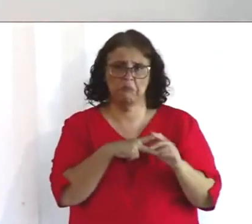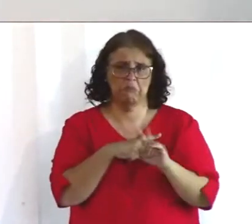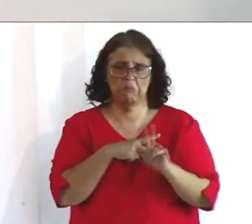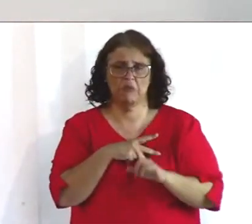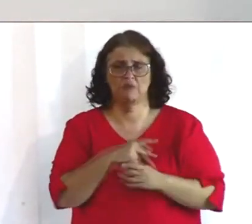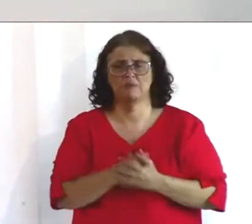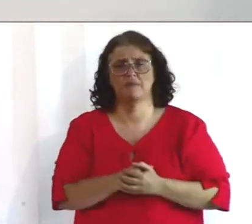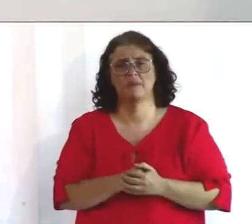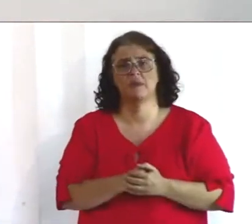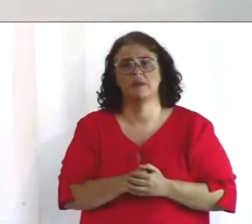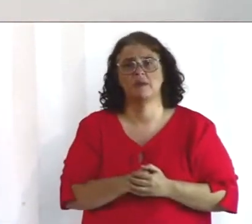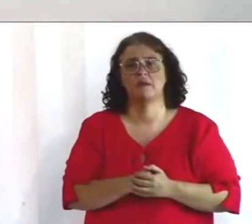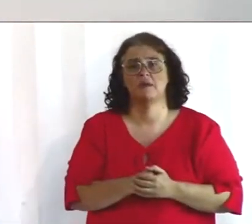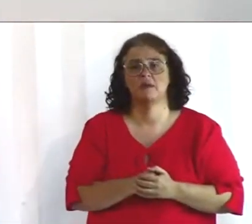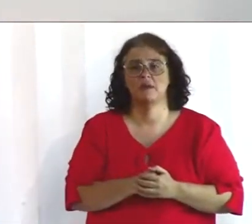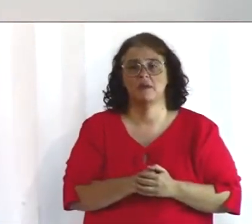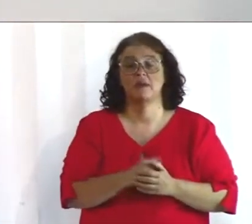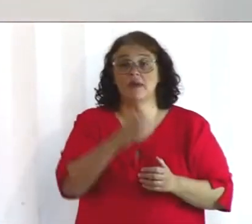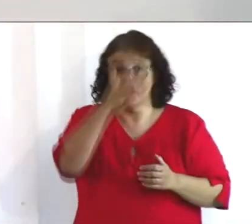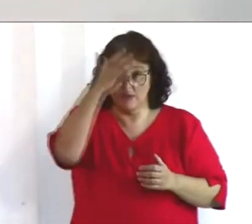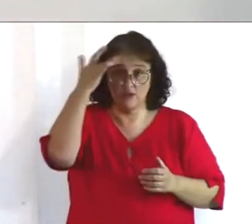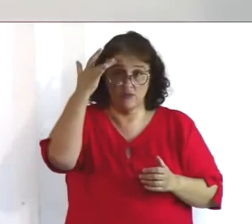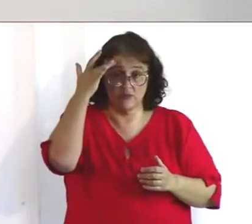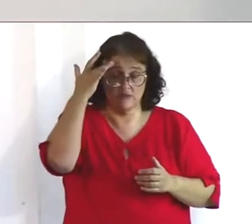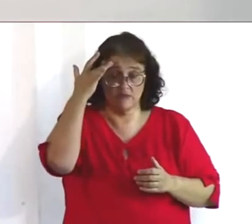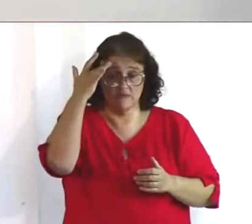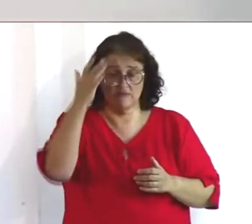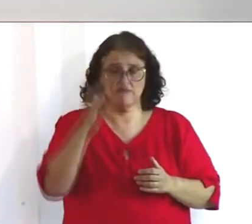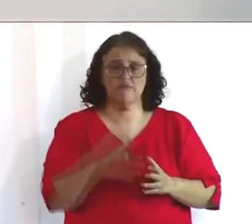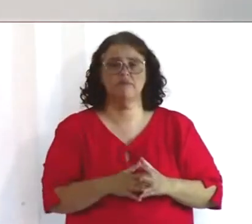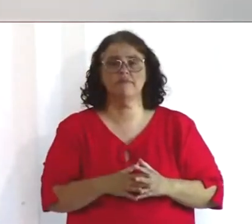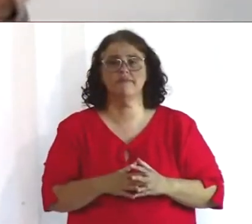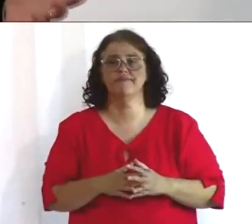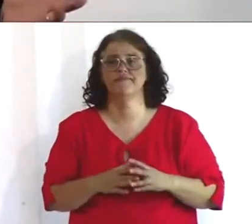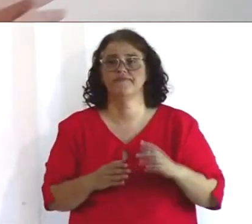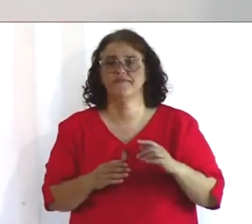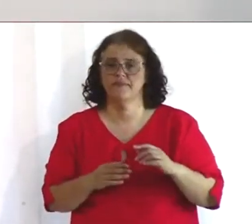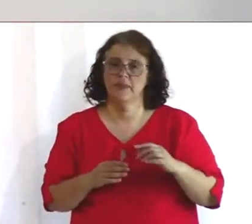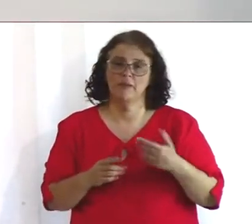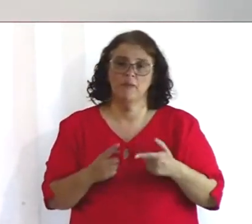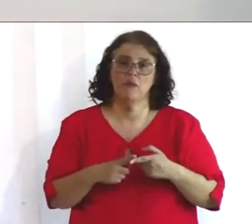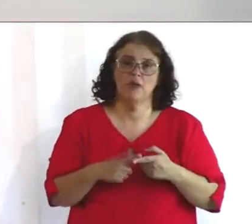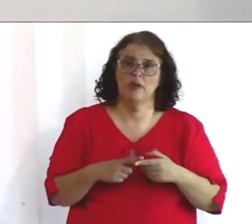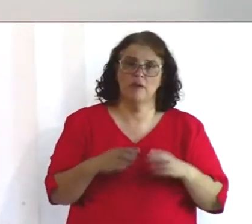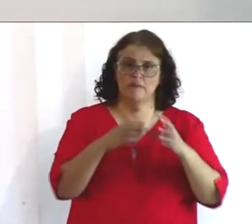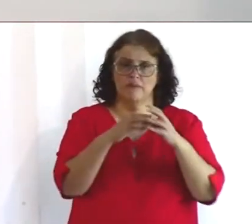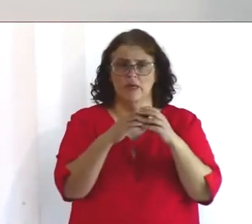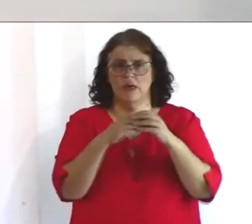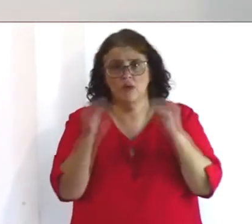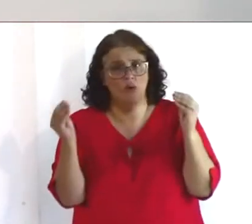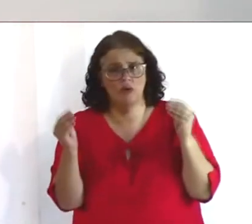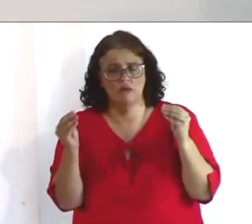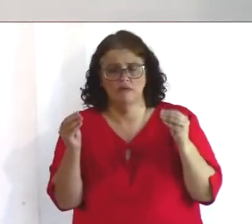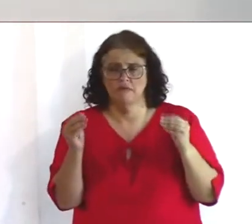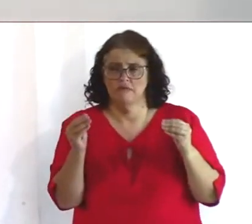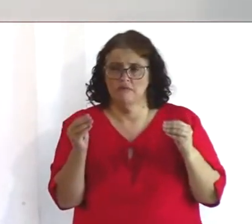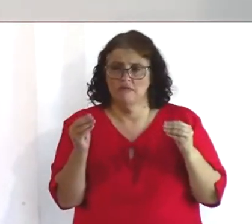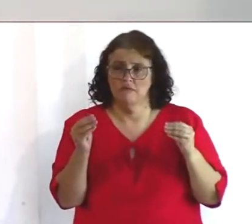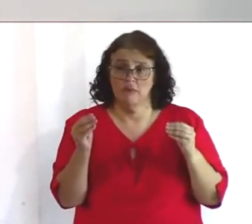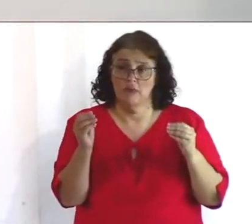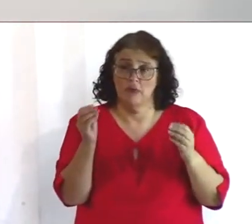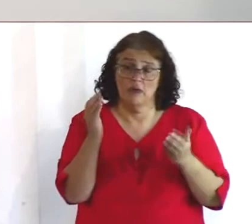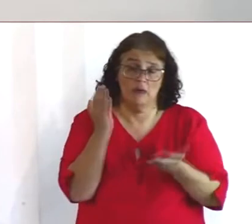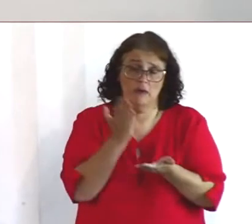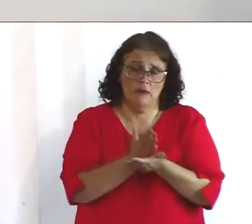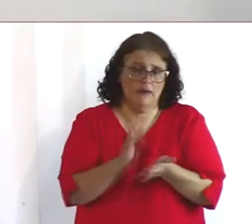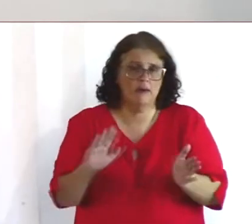pessoas ou ficaram doentes de novo, ou tiveram novas deficiências, novas fraquezas. A própria sogra de